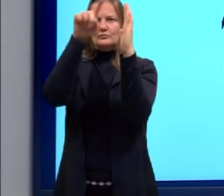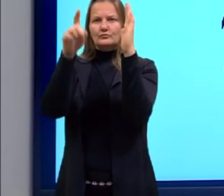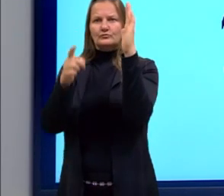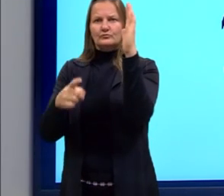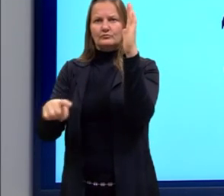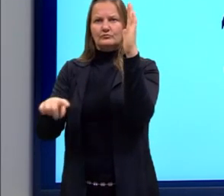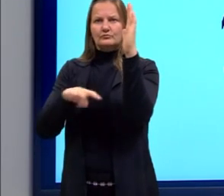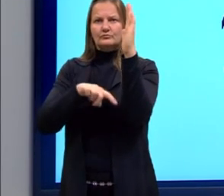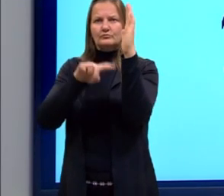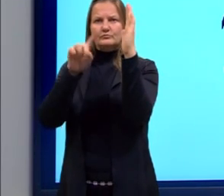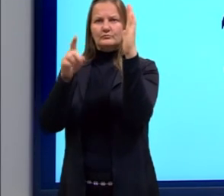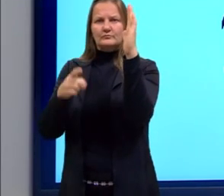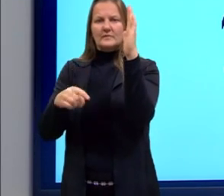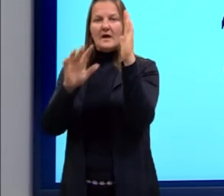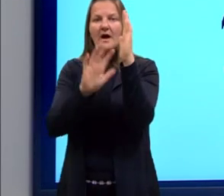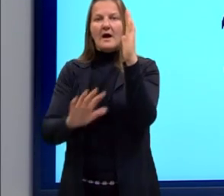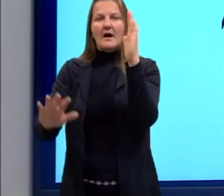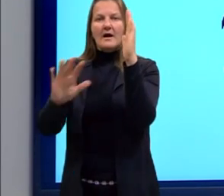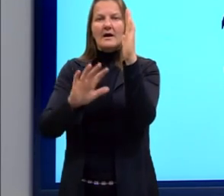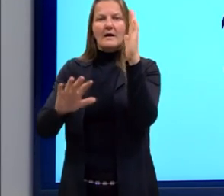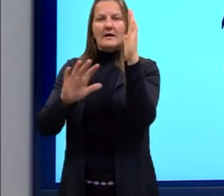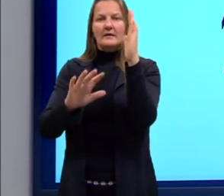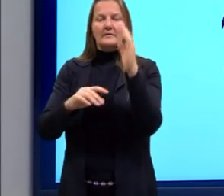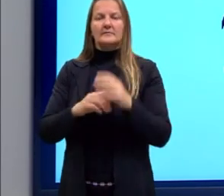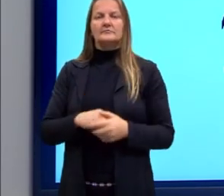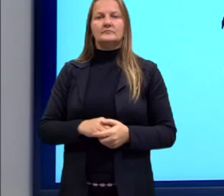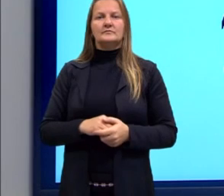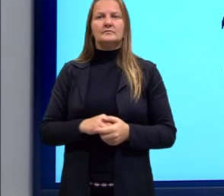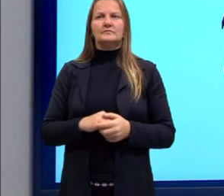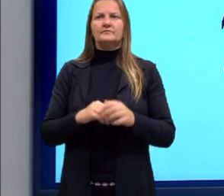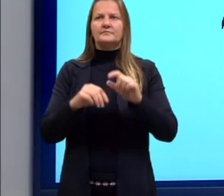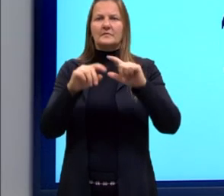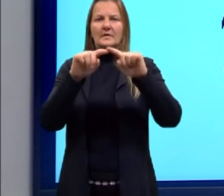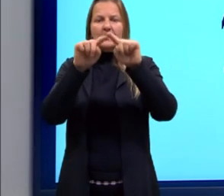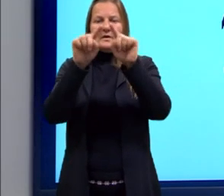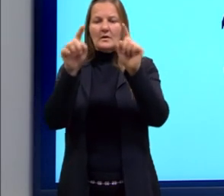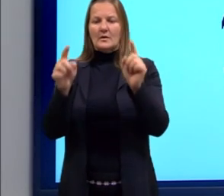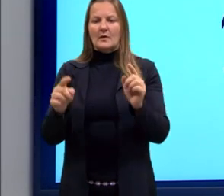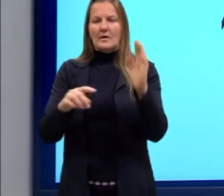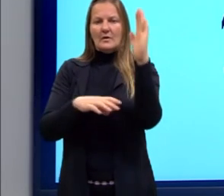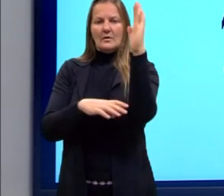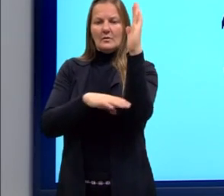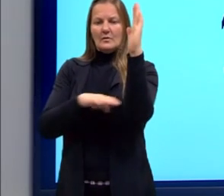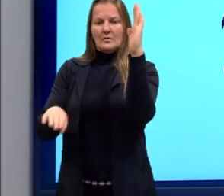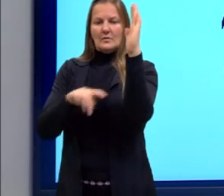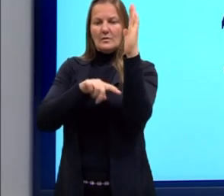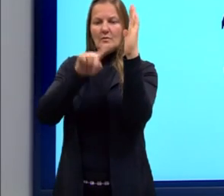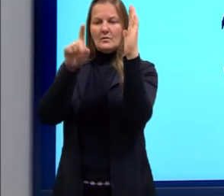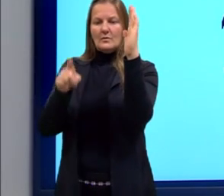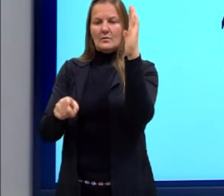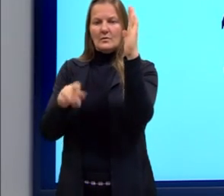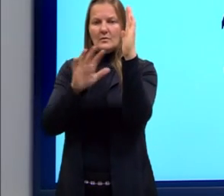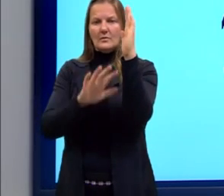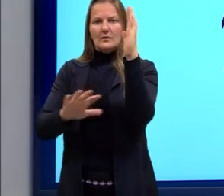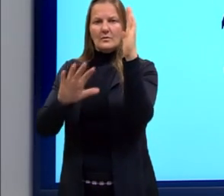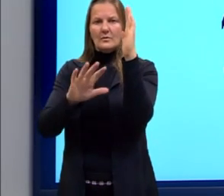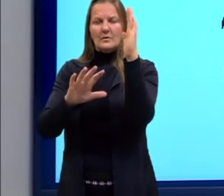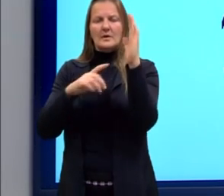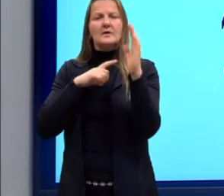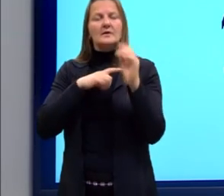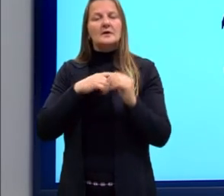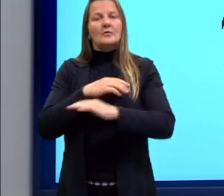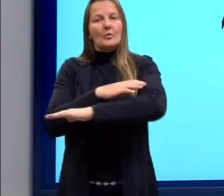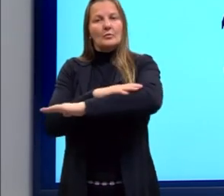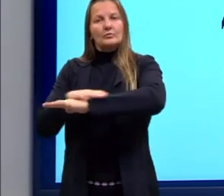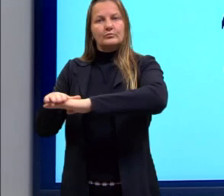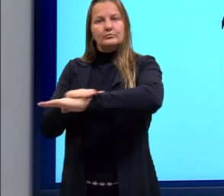e temos então a área sob o arco da parábola abaixo da parábola e com relação ao eixo